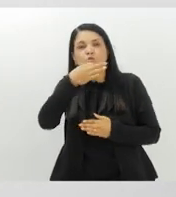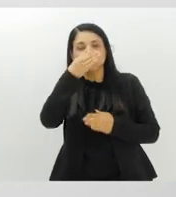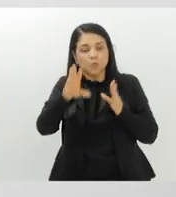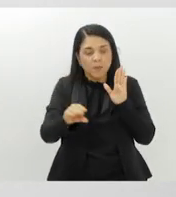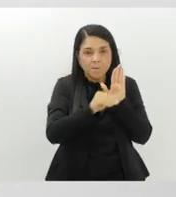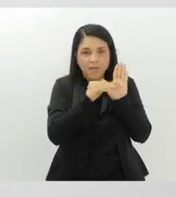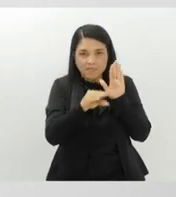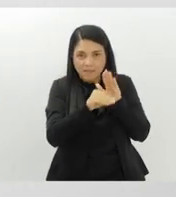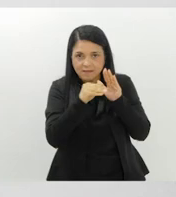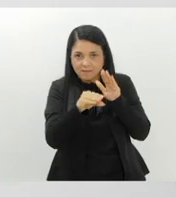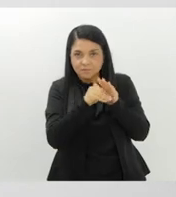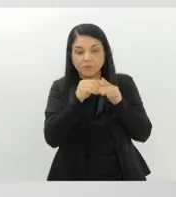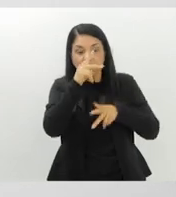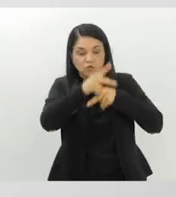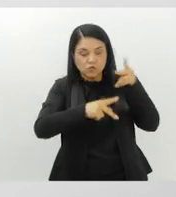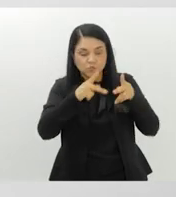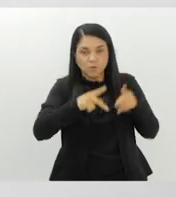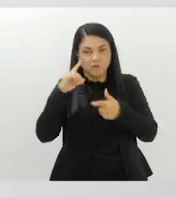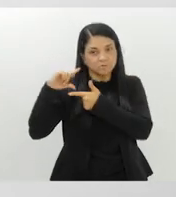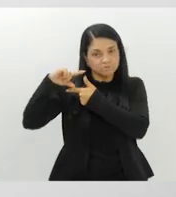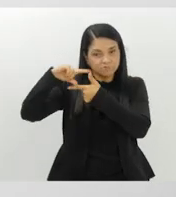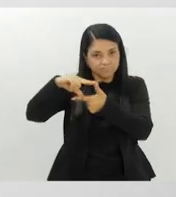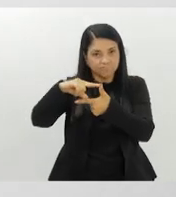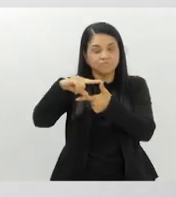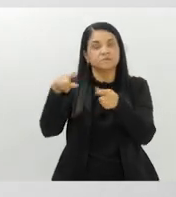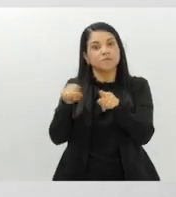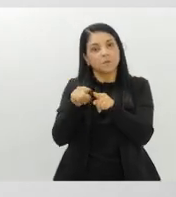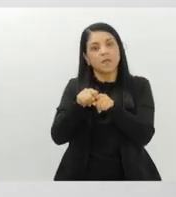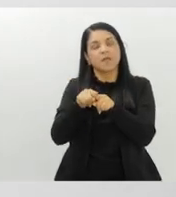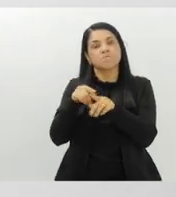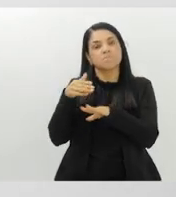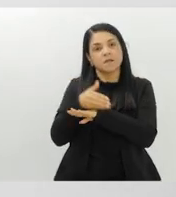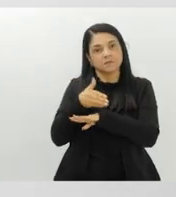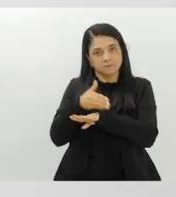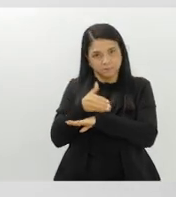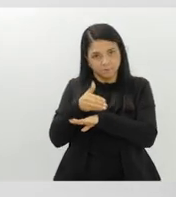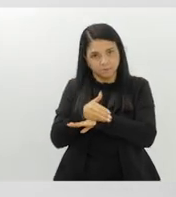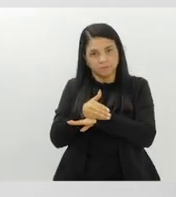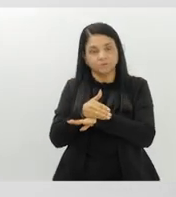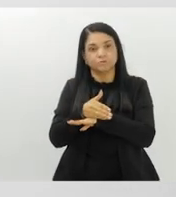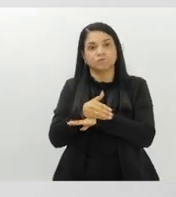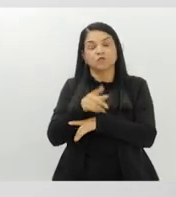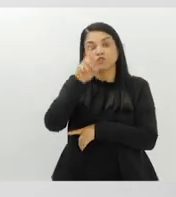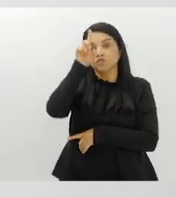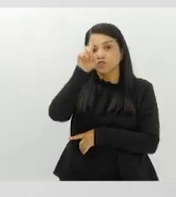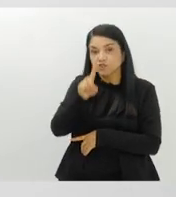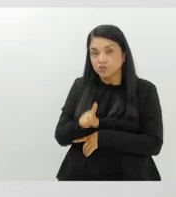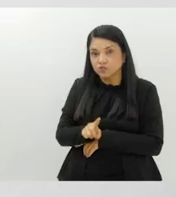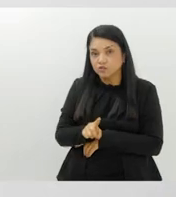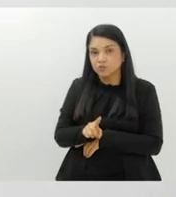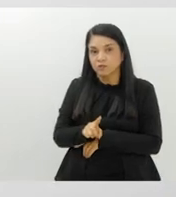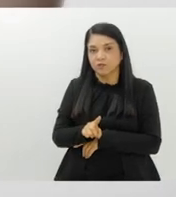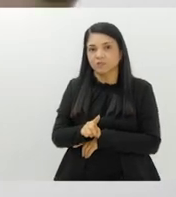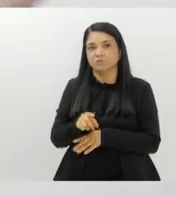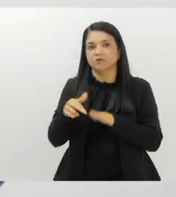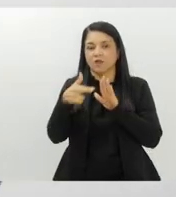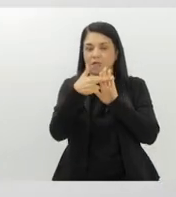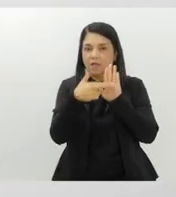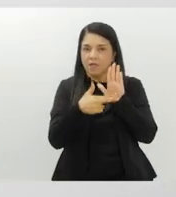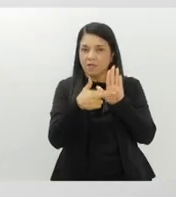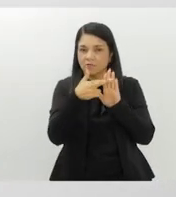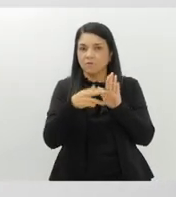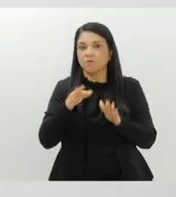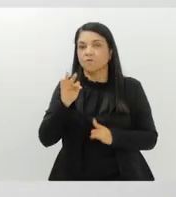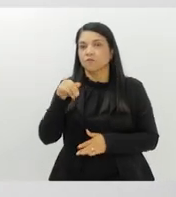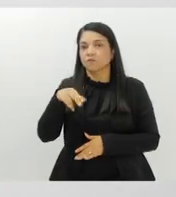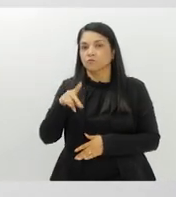povos tradicionais pudessem ser contemplados, de maneira que os direitos de regularização fundiária,